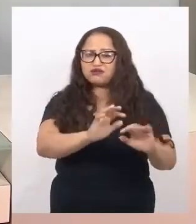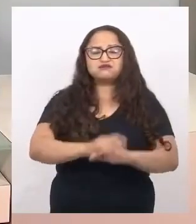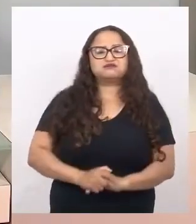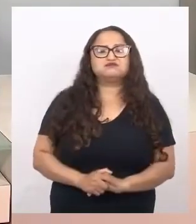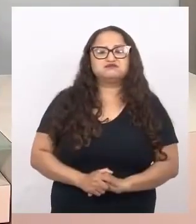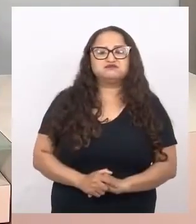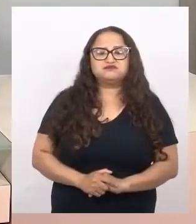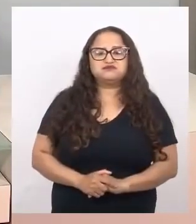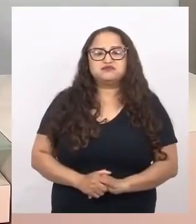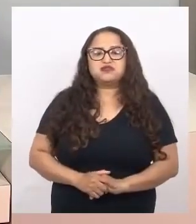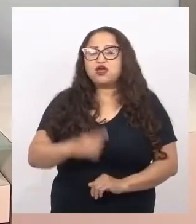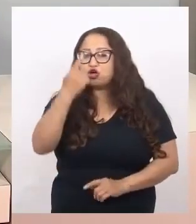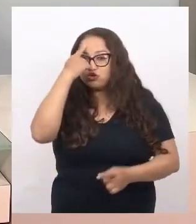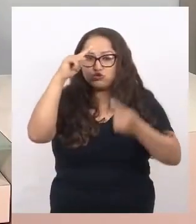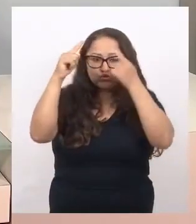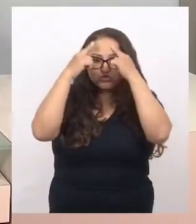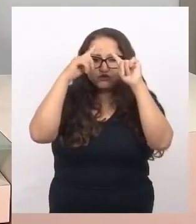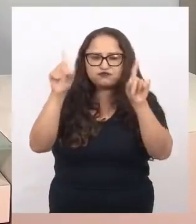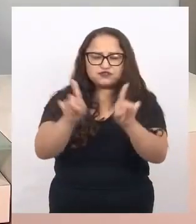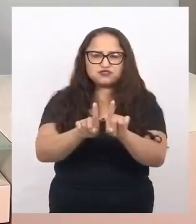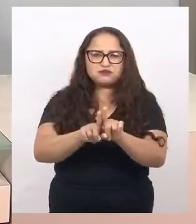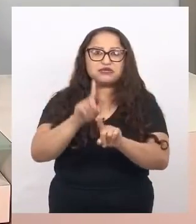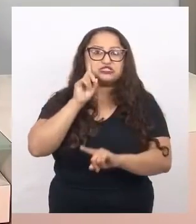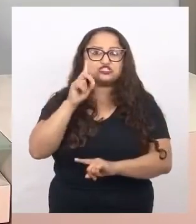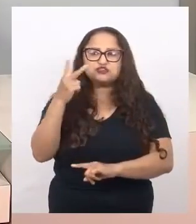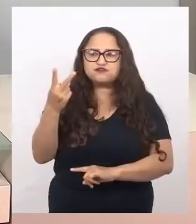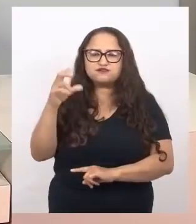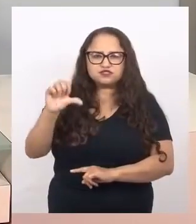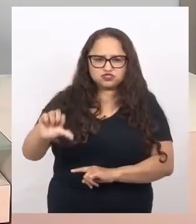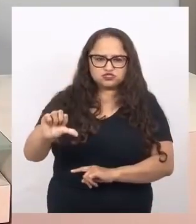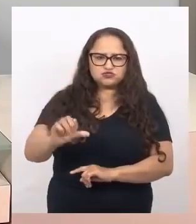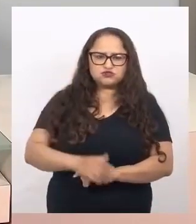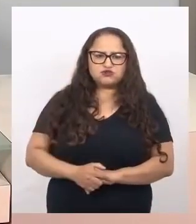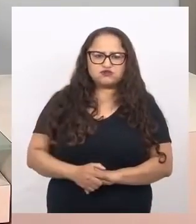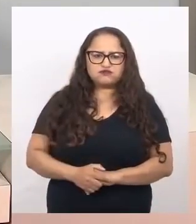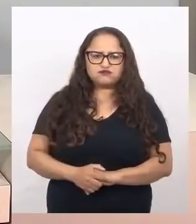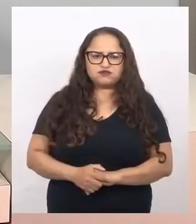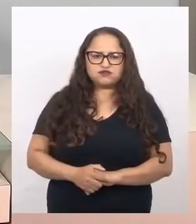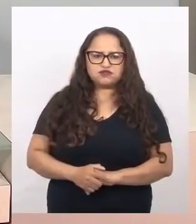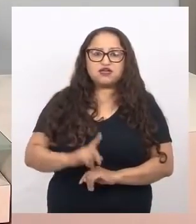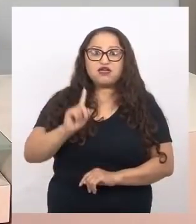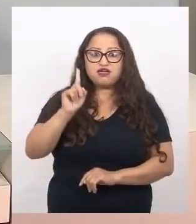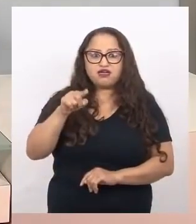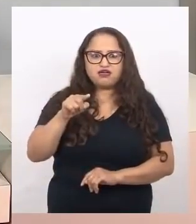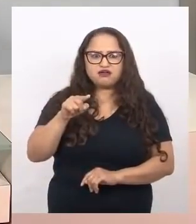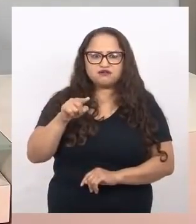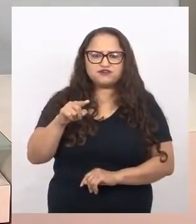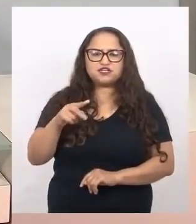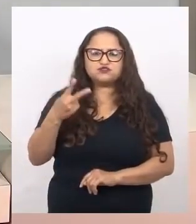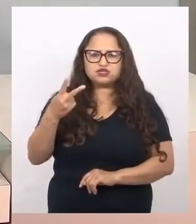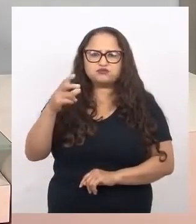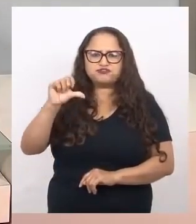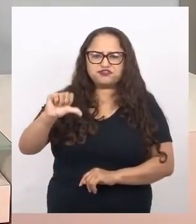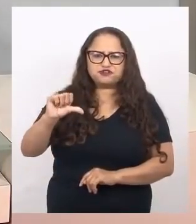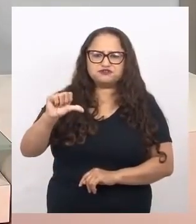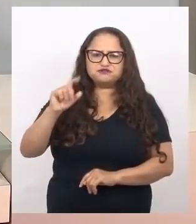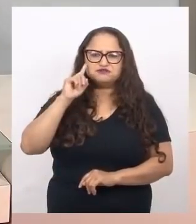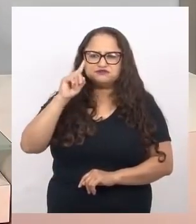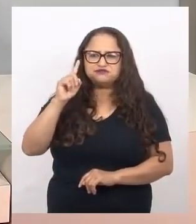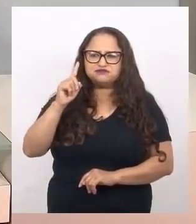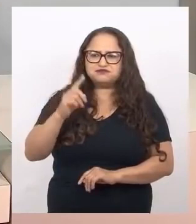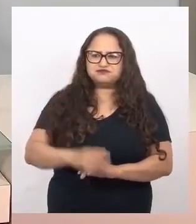Veio uma dúvida também, no caso do dia 29, uma ideia trouxe, feriado no dia 29, eu posso fazer atribuição no dia